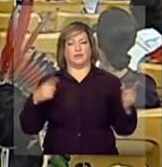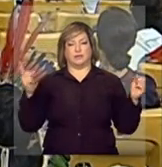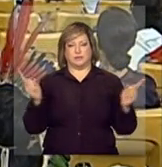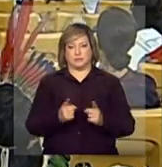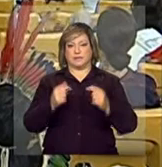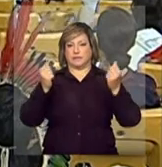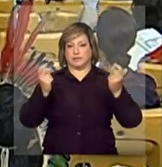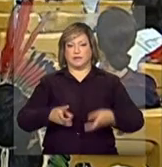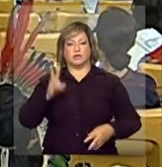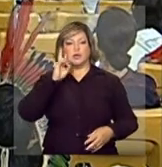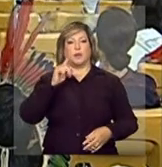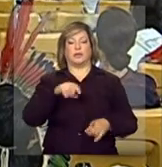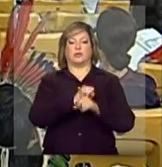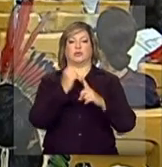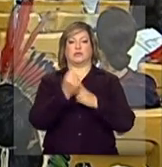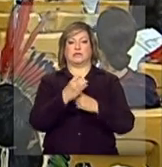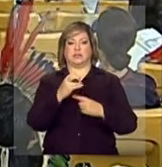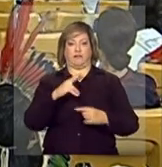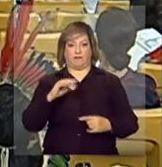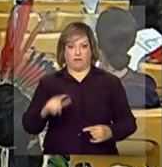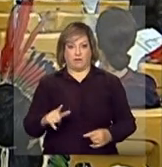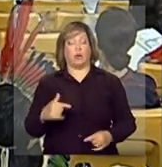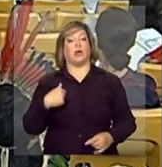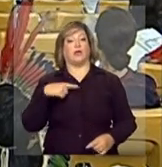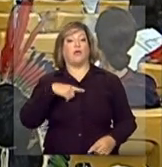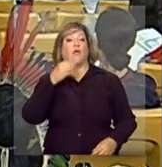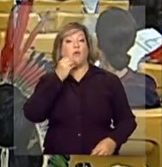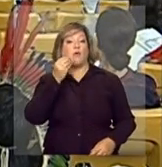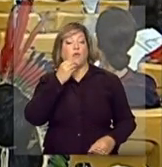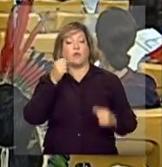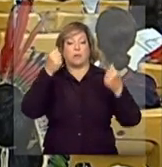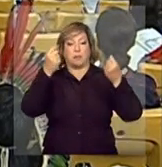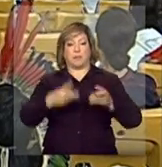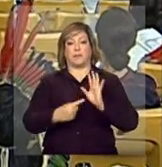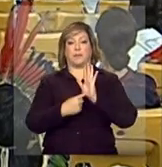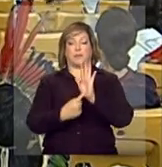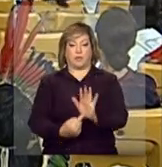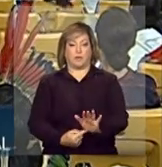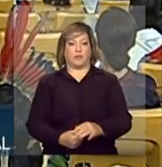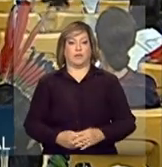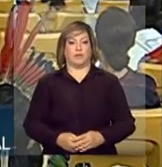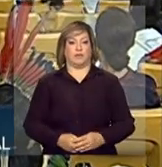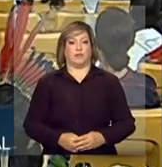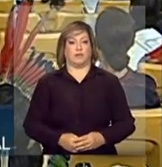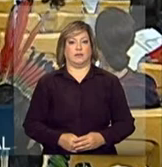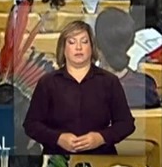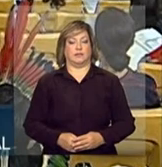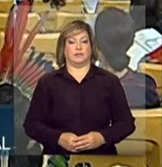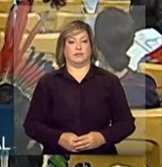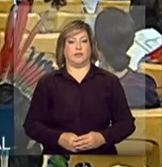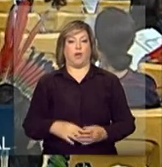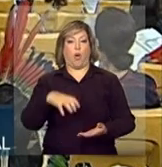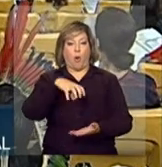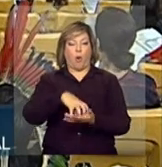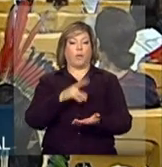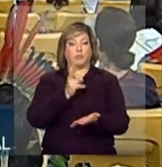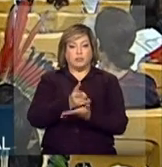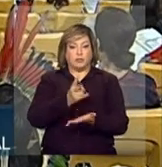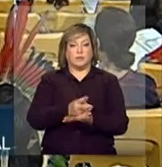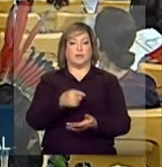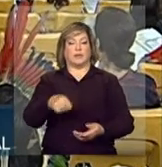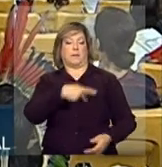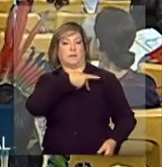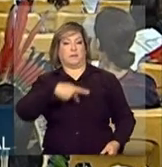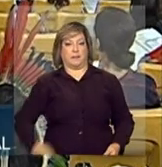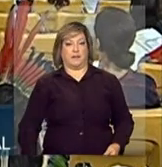na sociedade civil, eu tive a oportunidade de apresentar para Comissão Permanente de